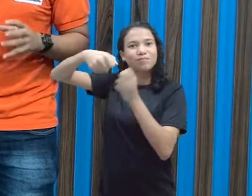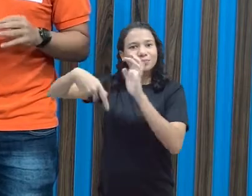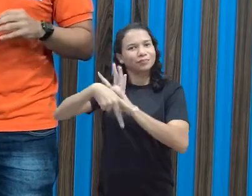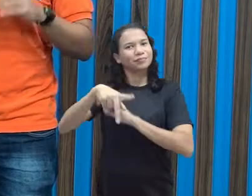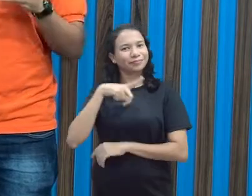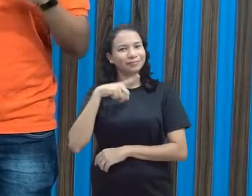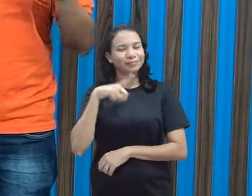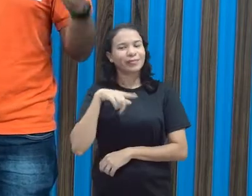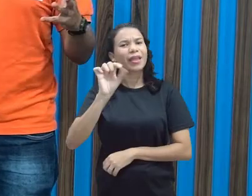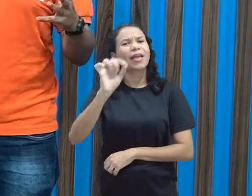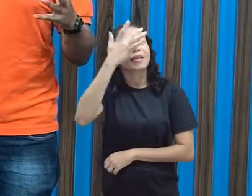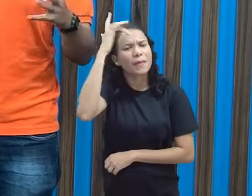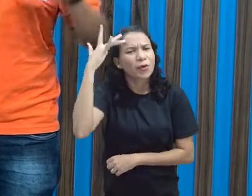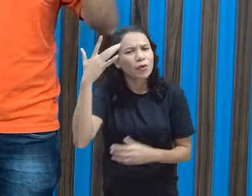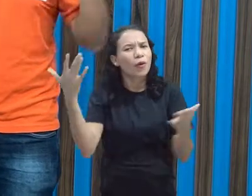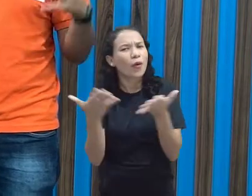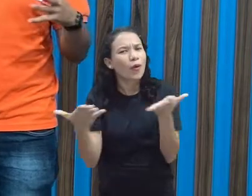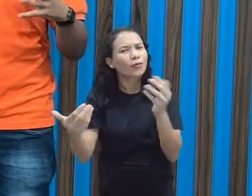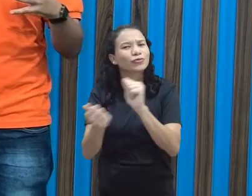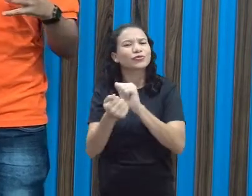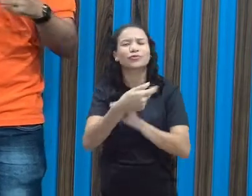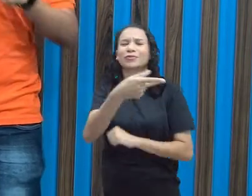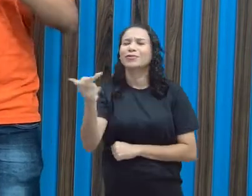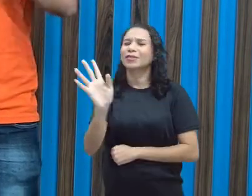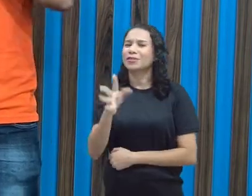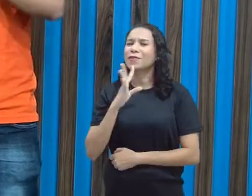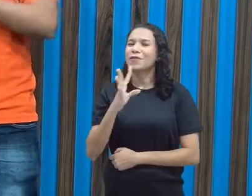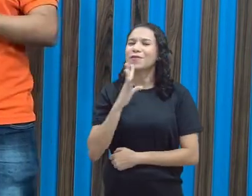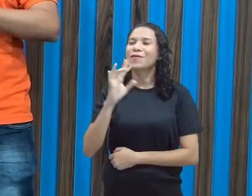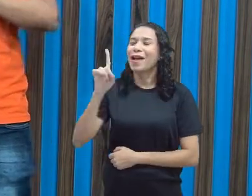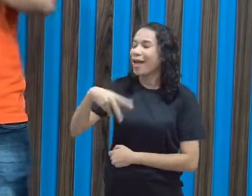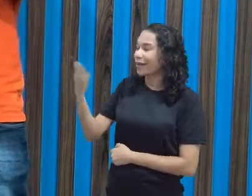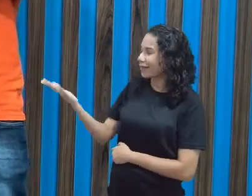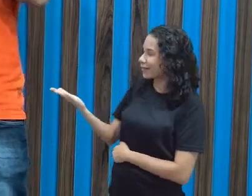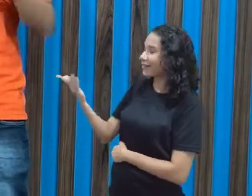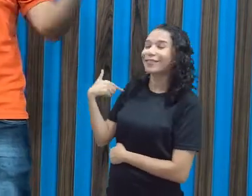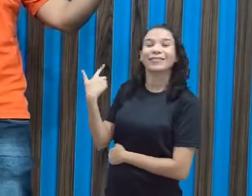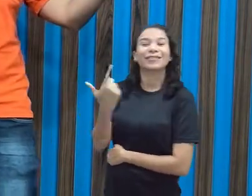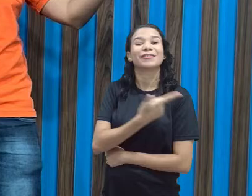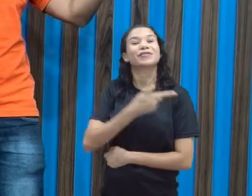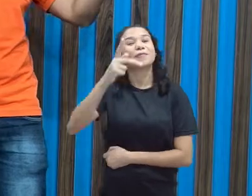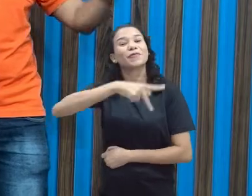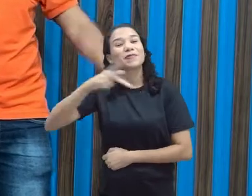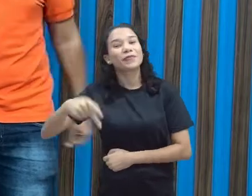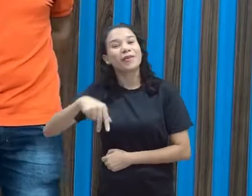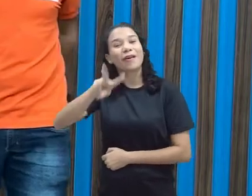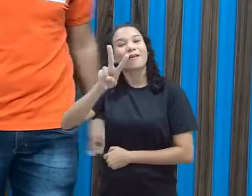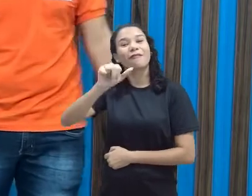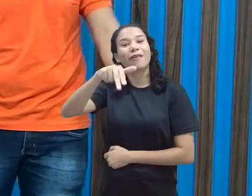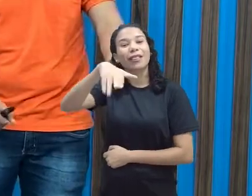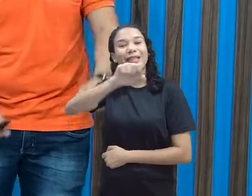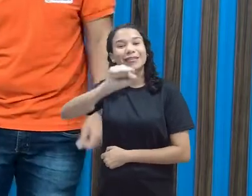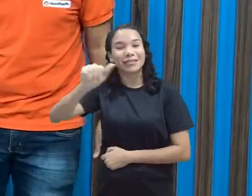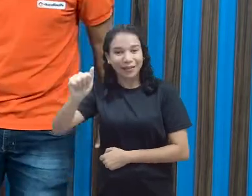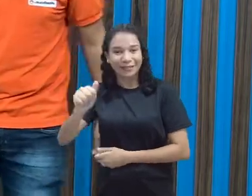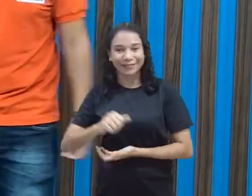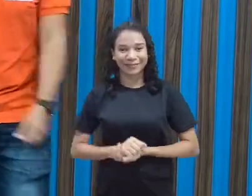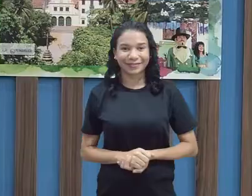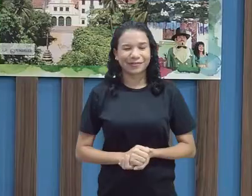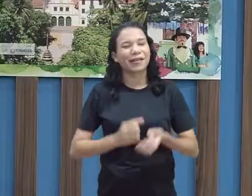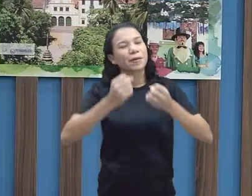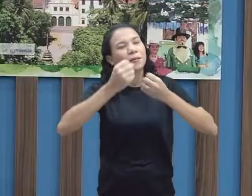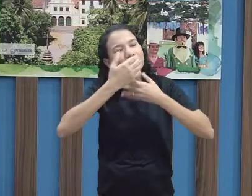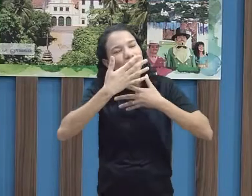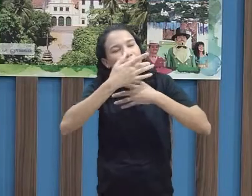Sustentabilidade. Quem vai trabalhar comigo, vocês já sabem, é aqui a nossa querida professora Vanessa. Dá o teu bom dia aí, Vanessa.